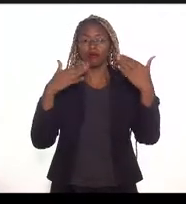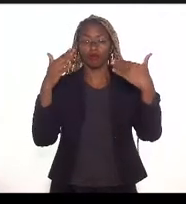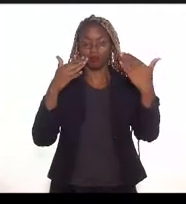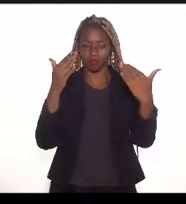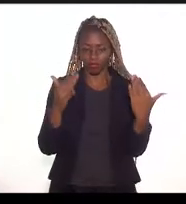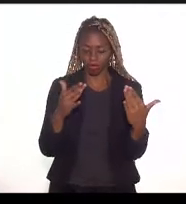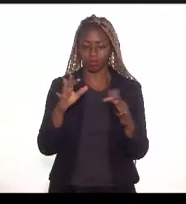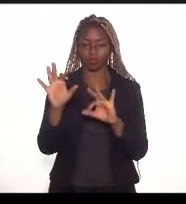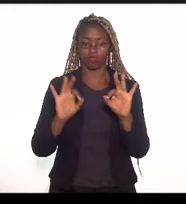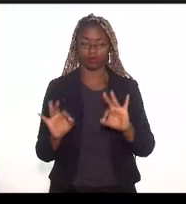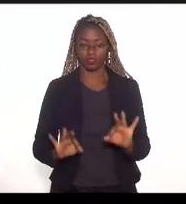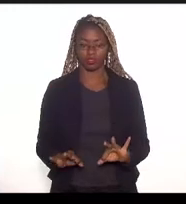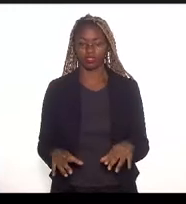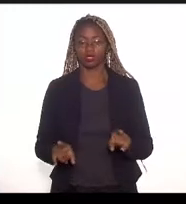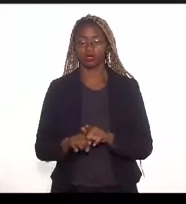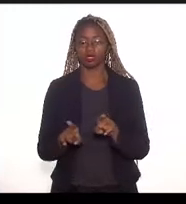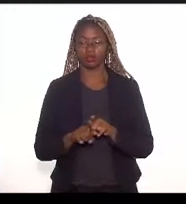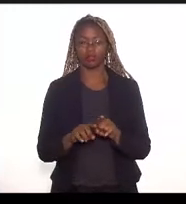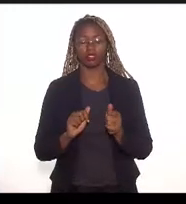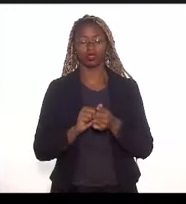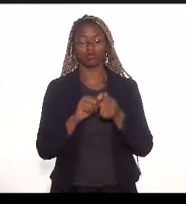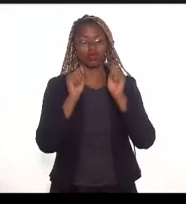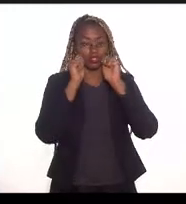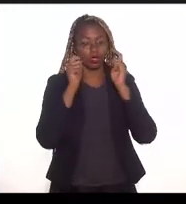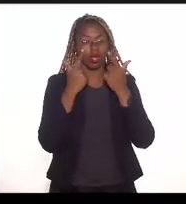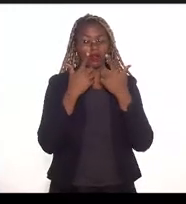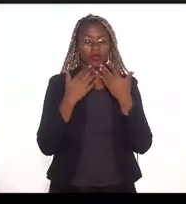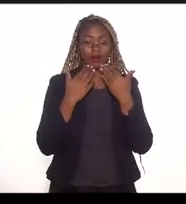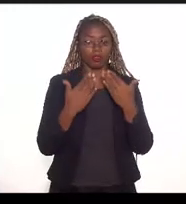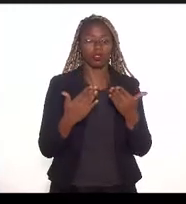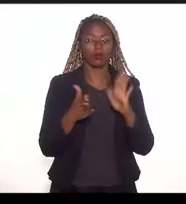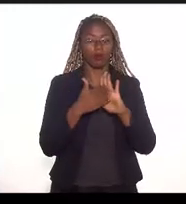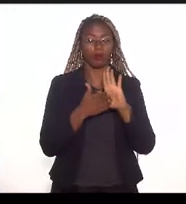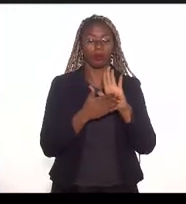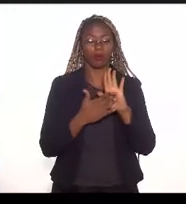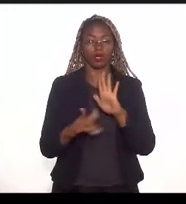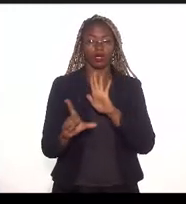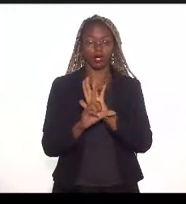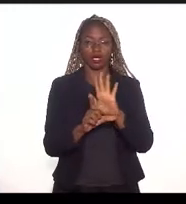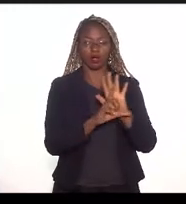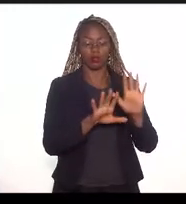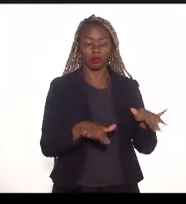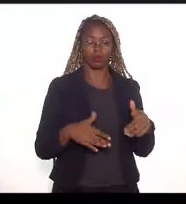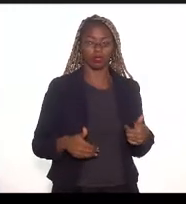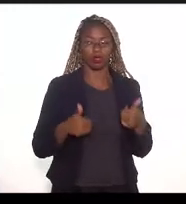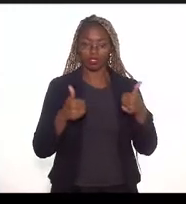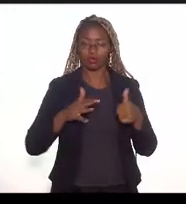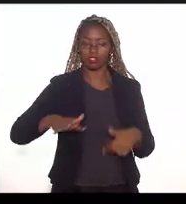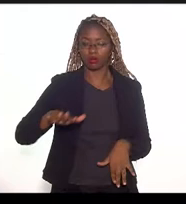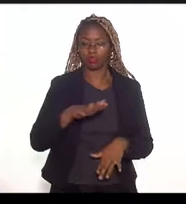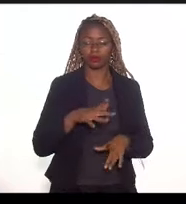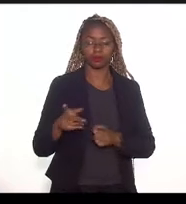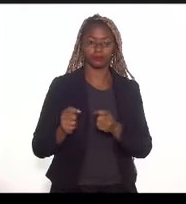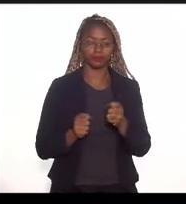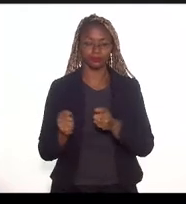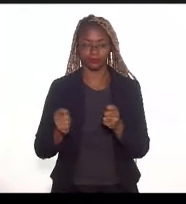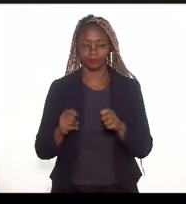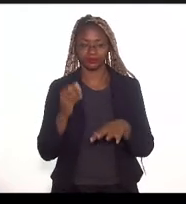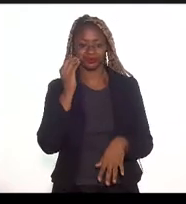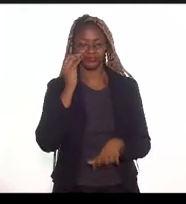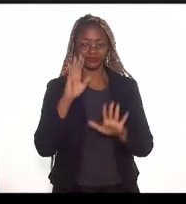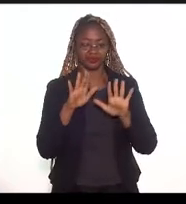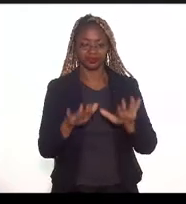temos atuado também junto à LERJ na apresentação de propostas legislativas para a melhoria do ambiente de negócio, tentando melhorar